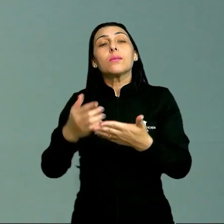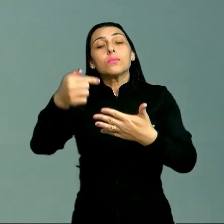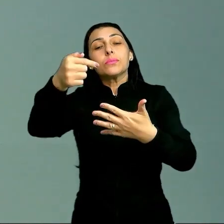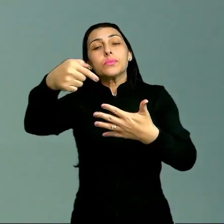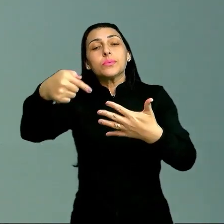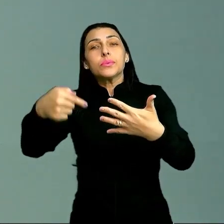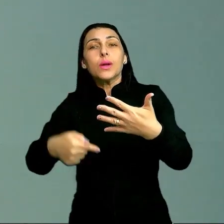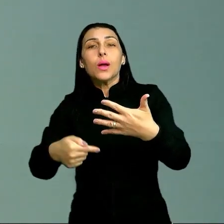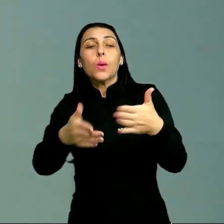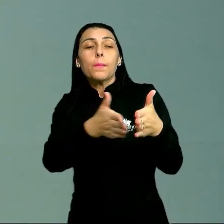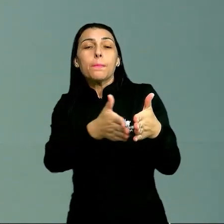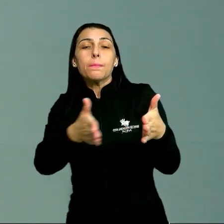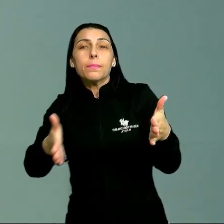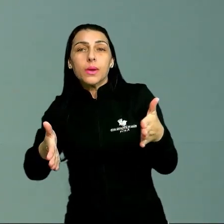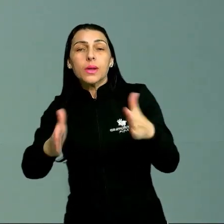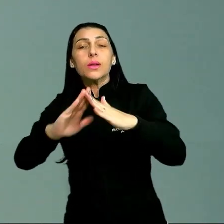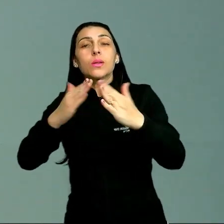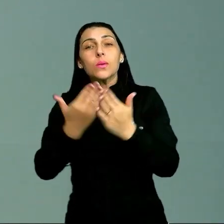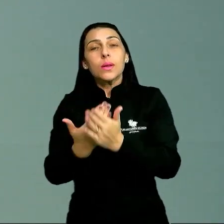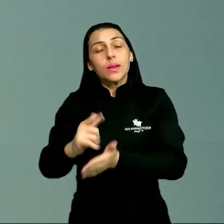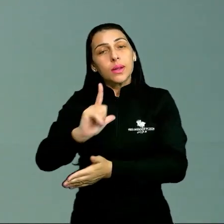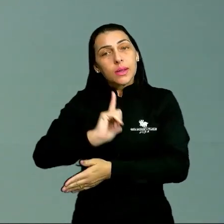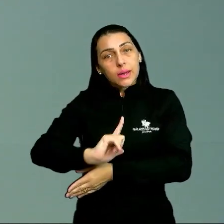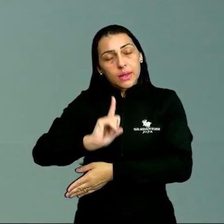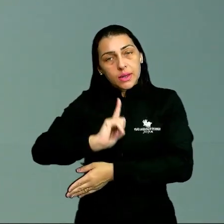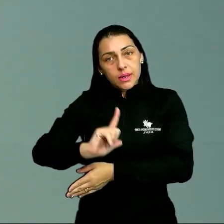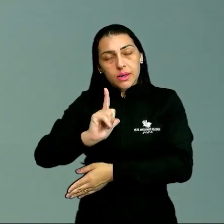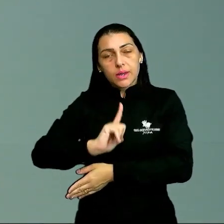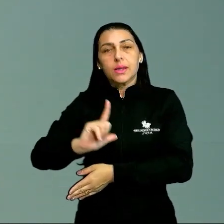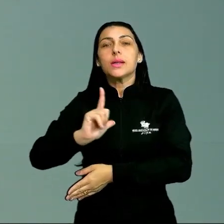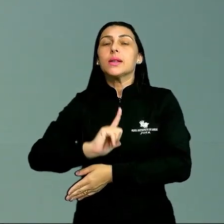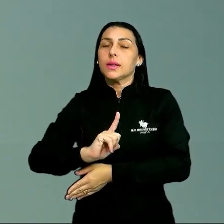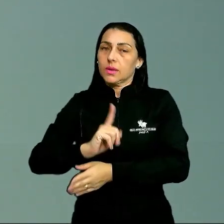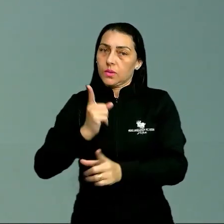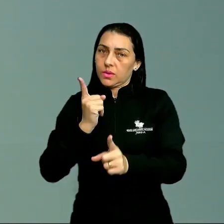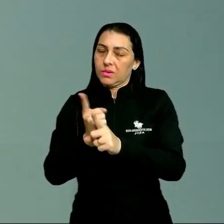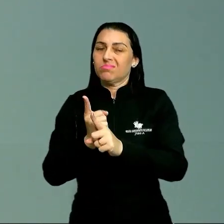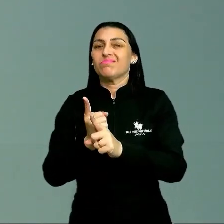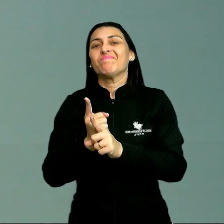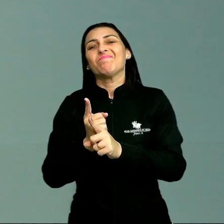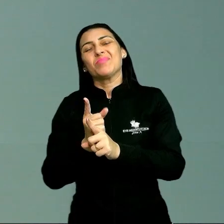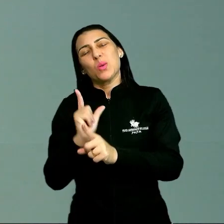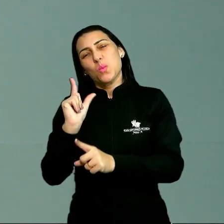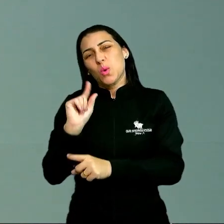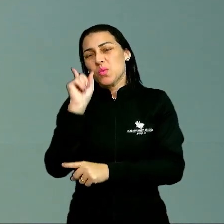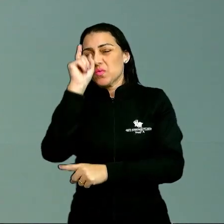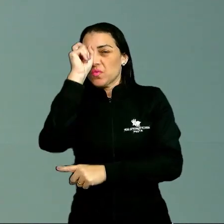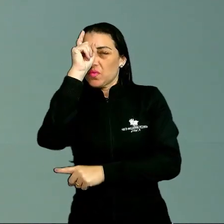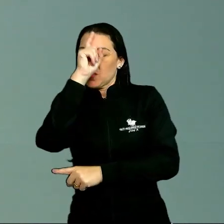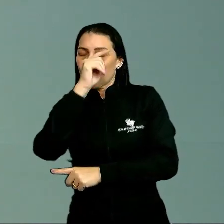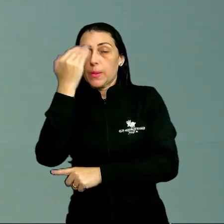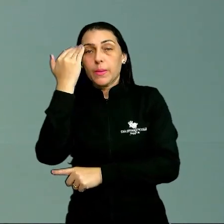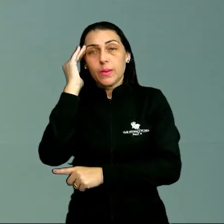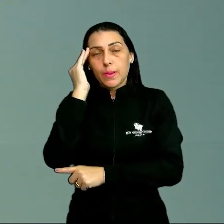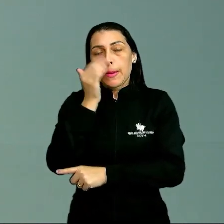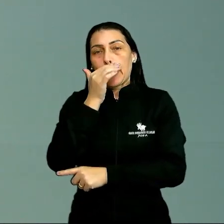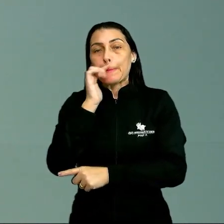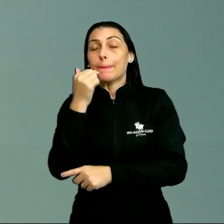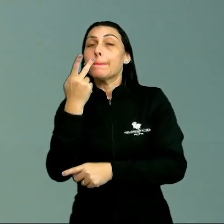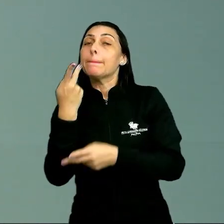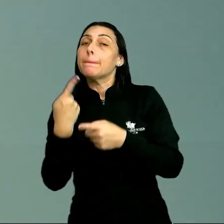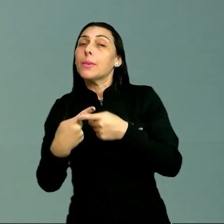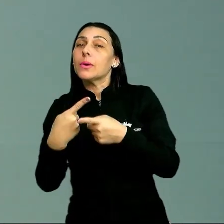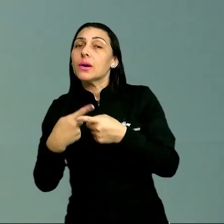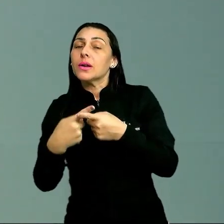classificação, a qual período, a qual escola literária ele se encaixa é um pouquinho difícil de dizer